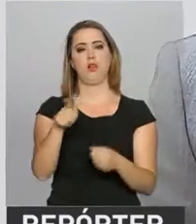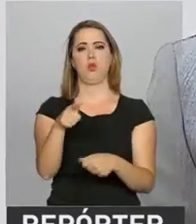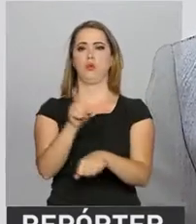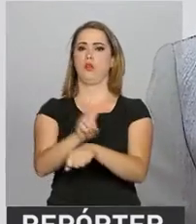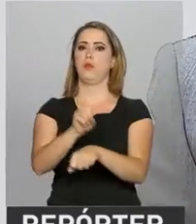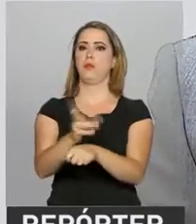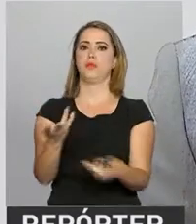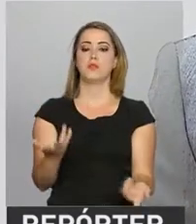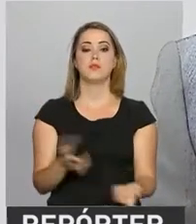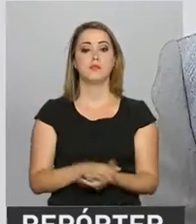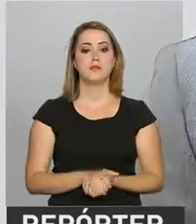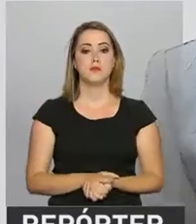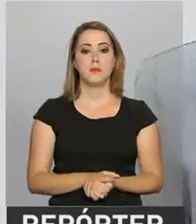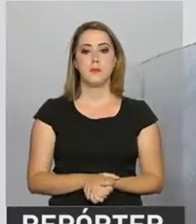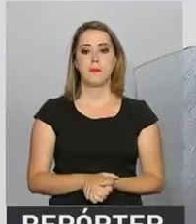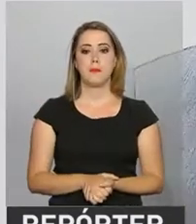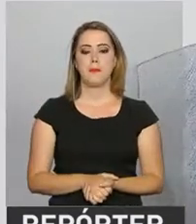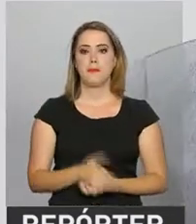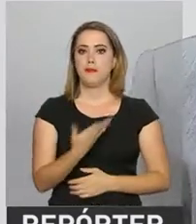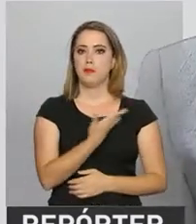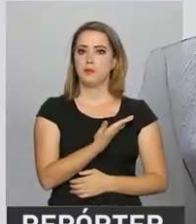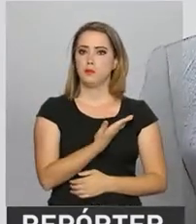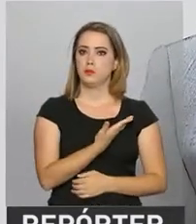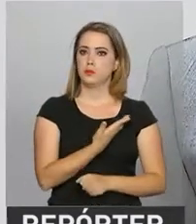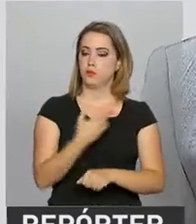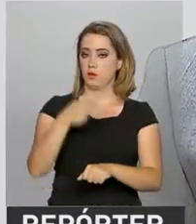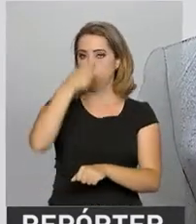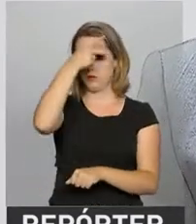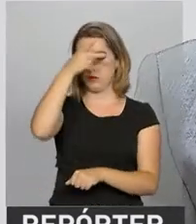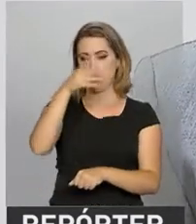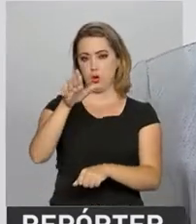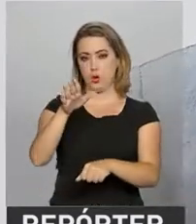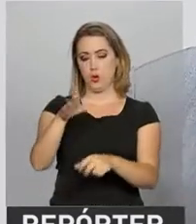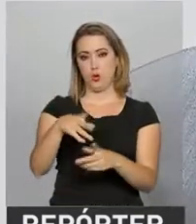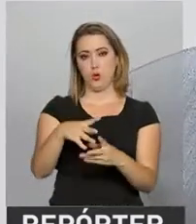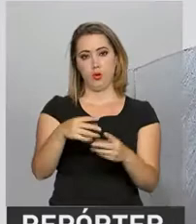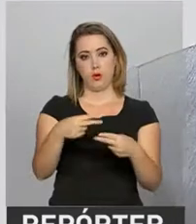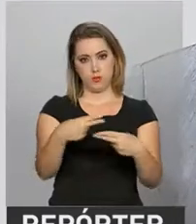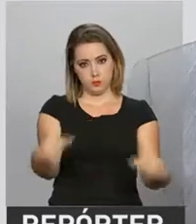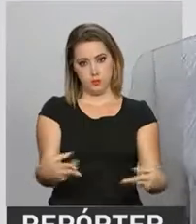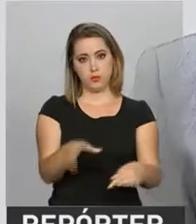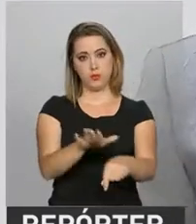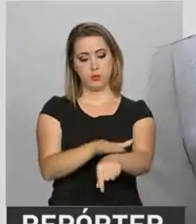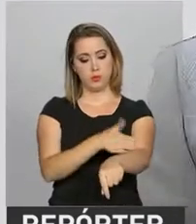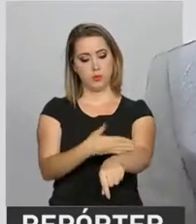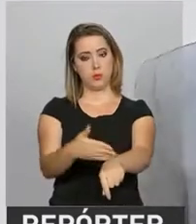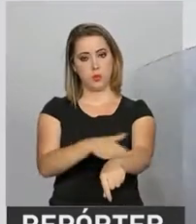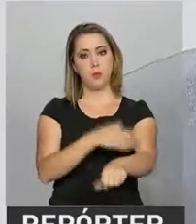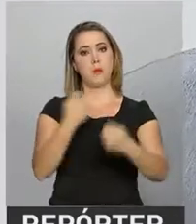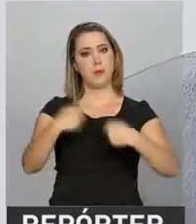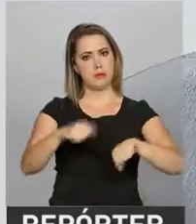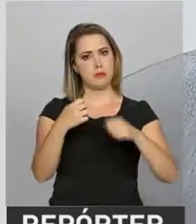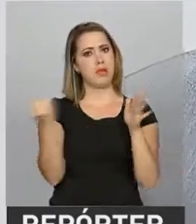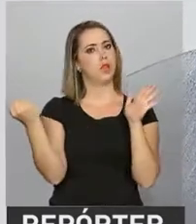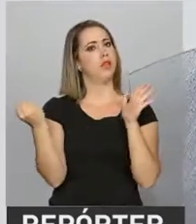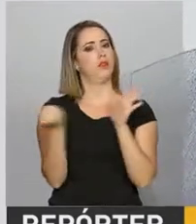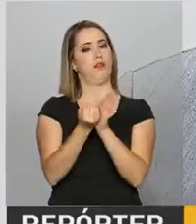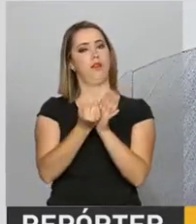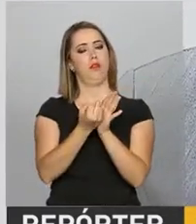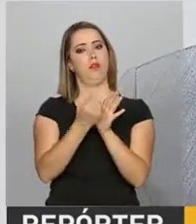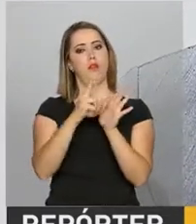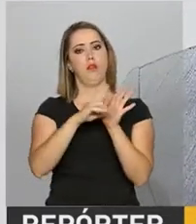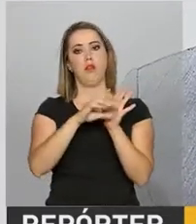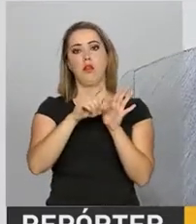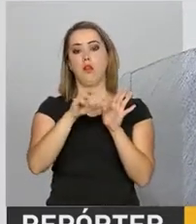são considerados protetores solares. Eles devem atender a norma de protetor solar e ter registro, como